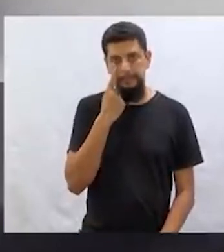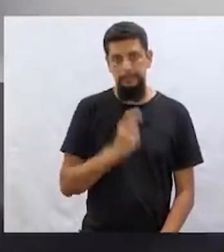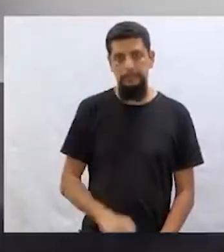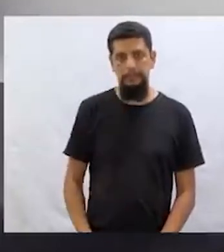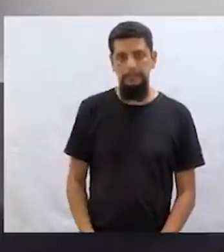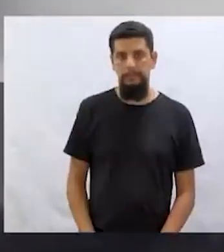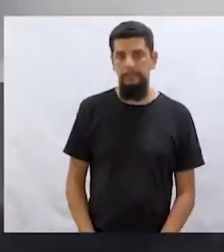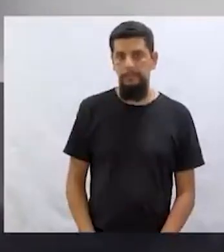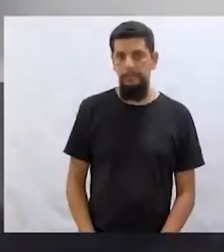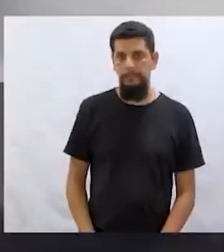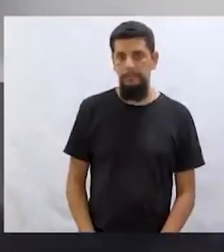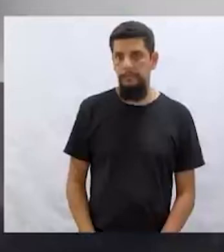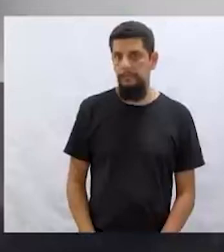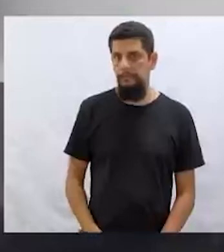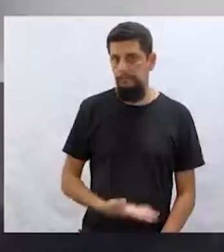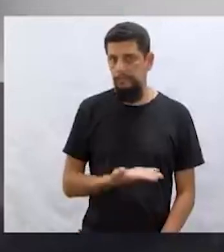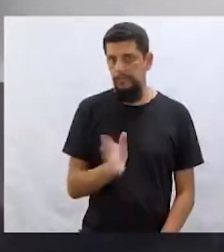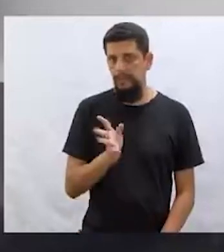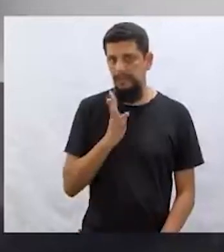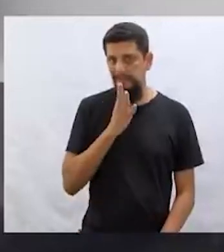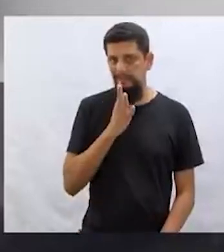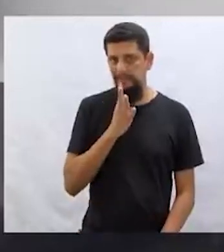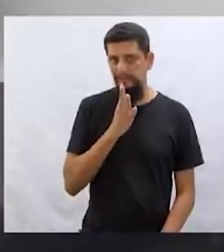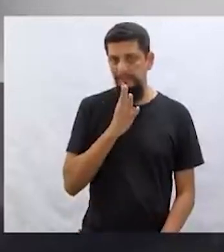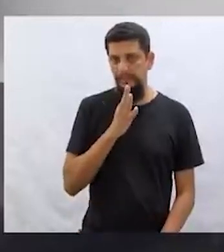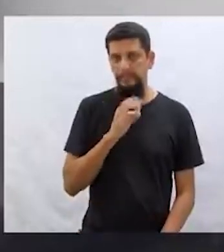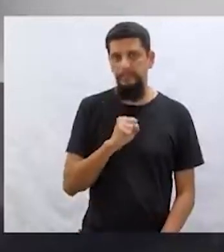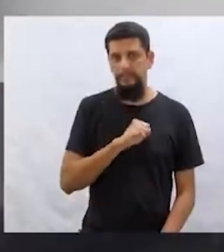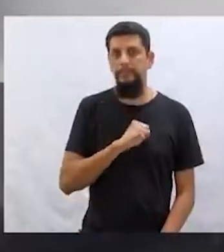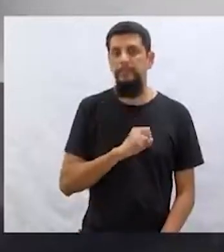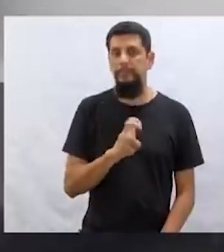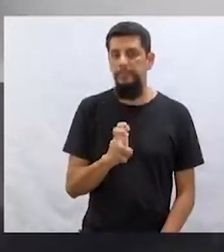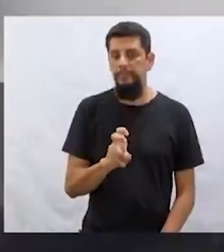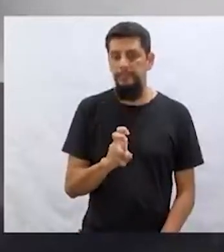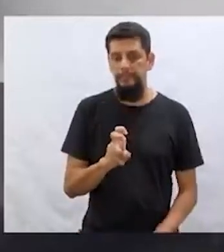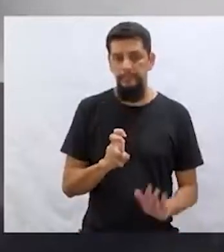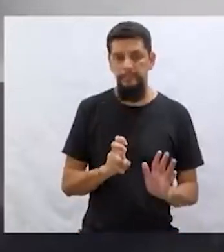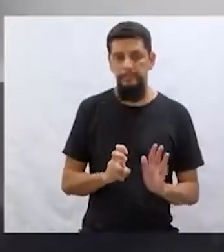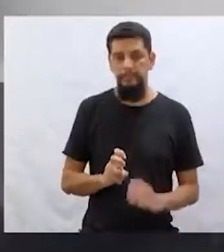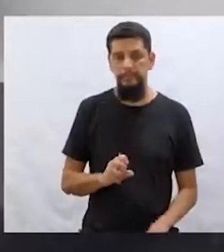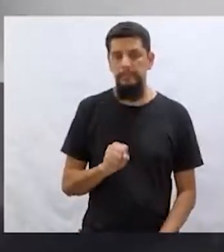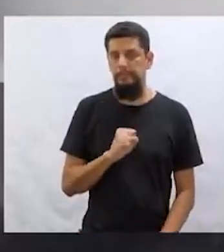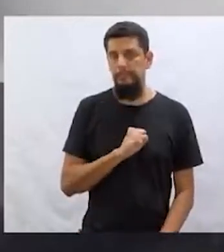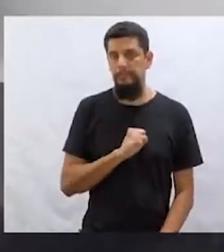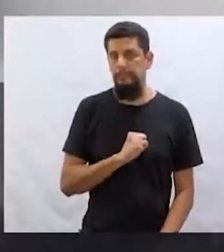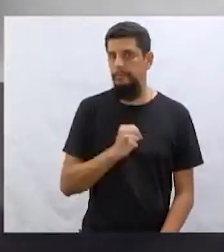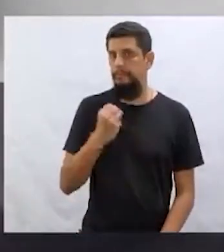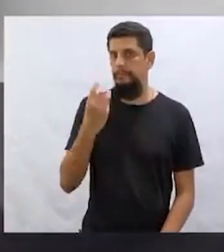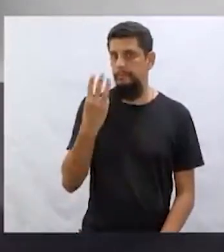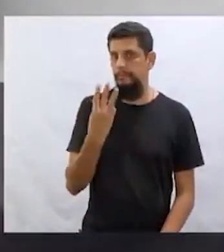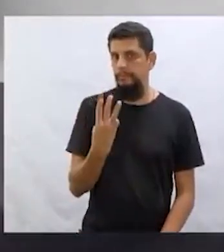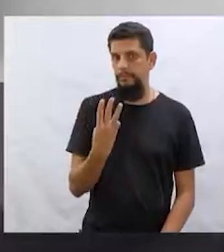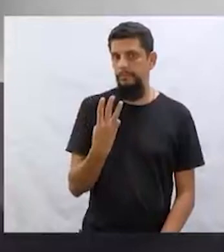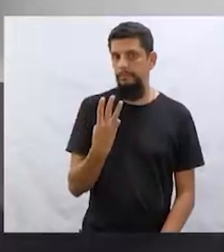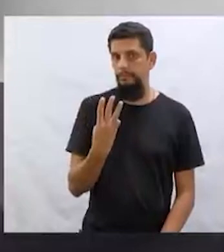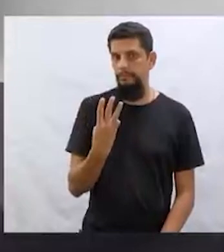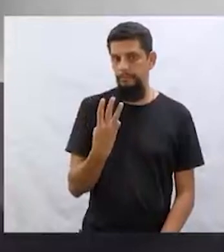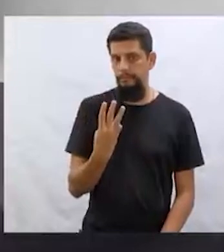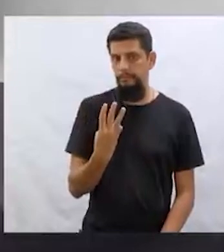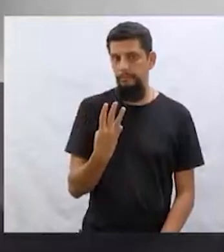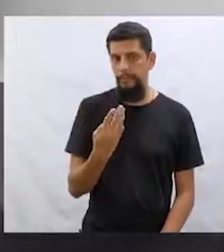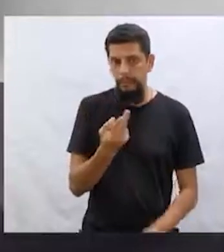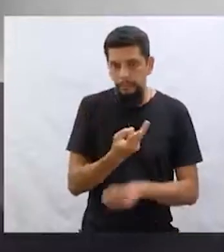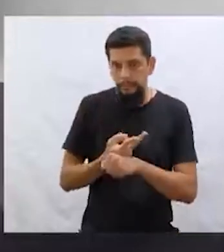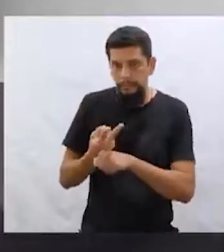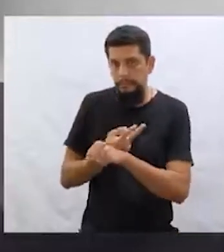sabem? Esse aí nós já conhecemos, né? Não é, né, professora? Esse aqui é o número 3. Nós estamos procurando o